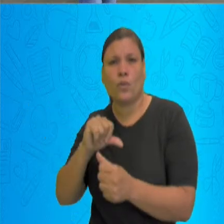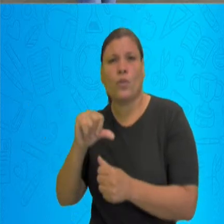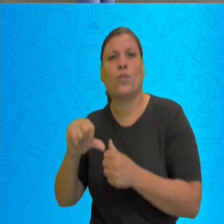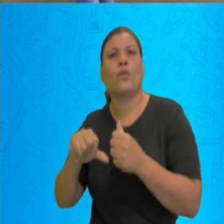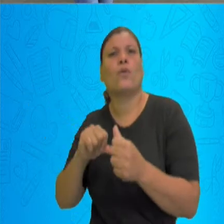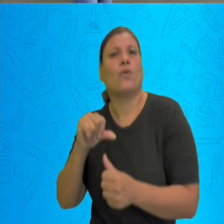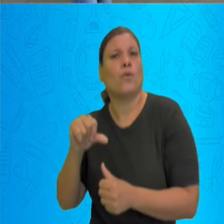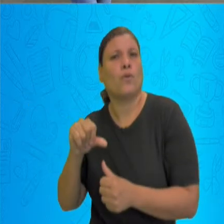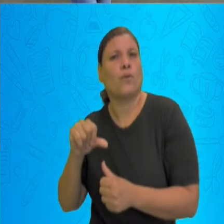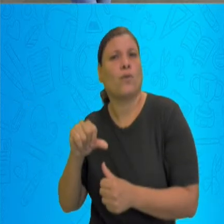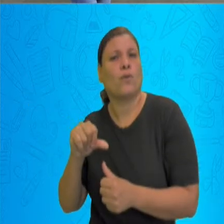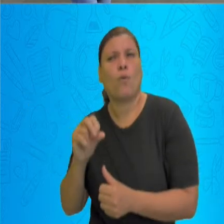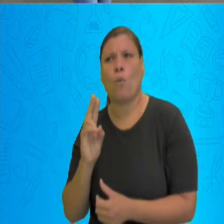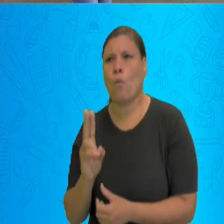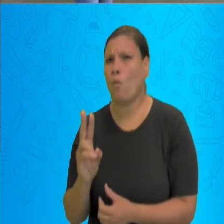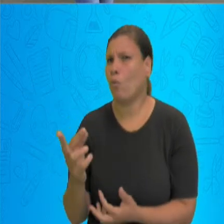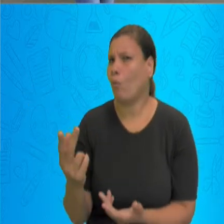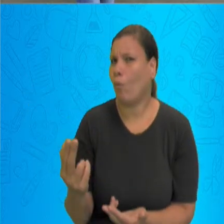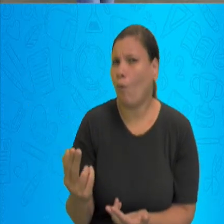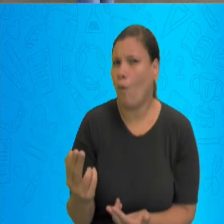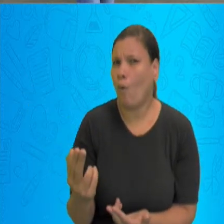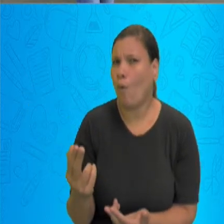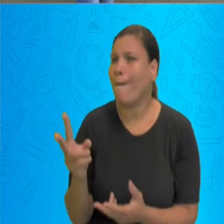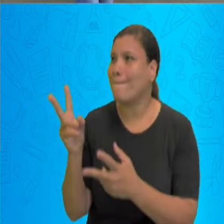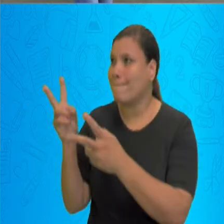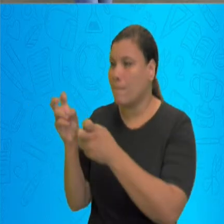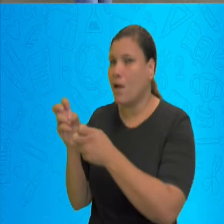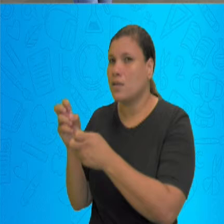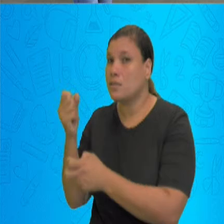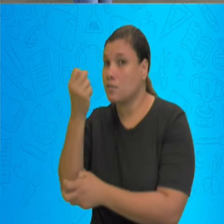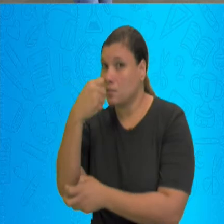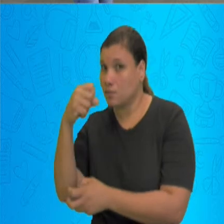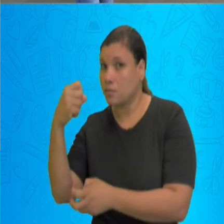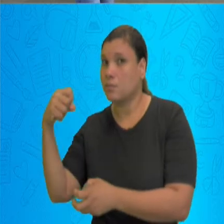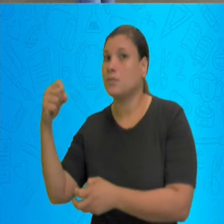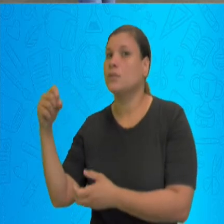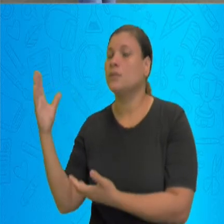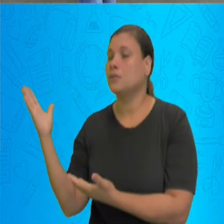entenderei. E também com o verbo correr,